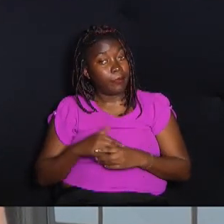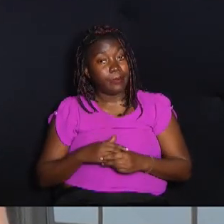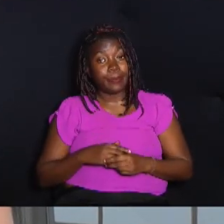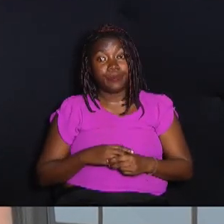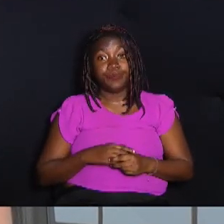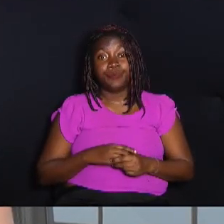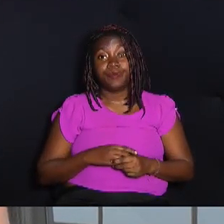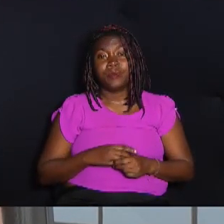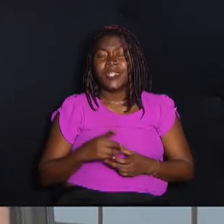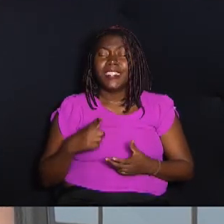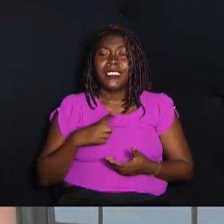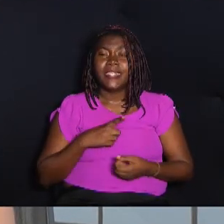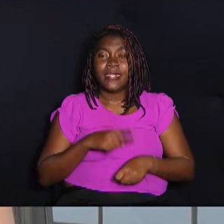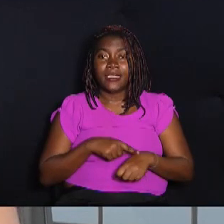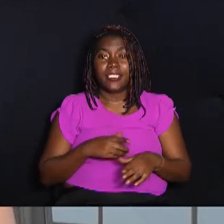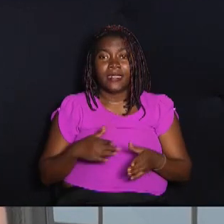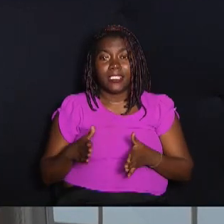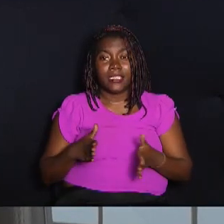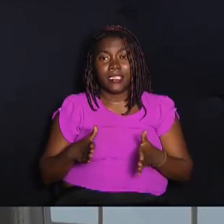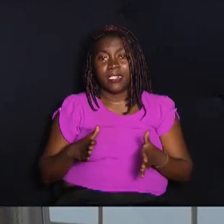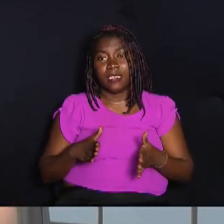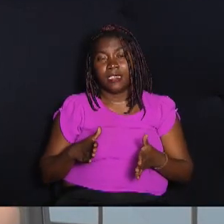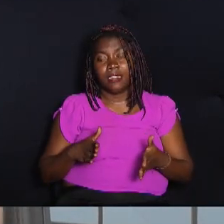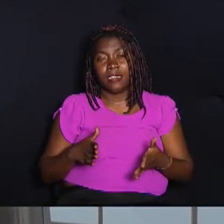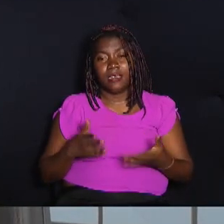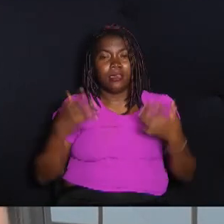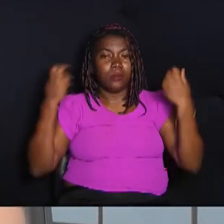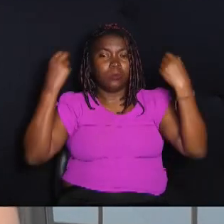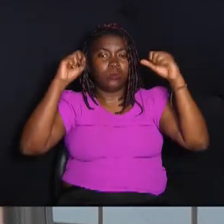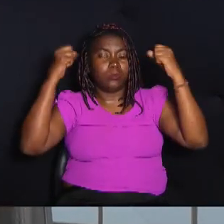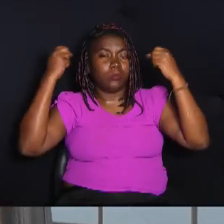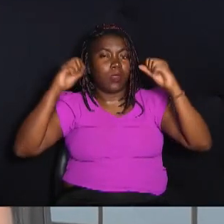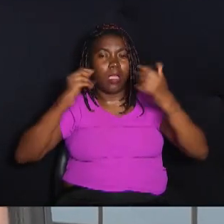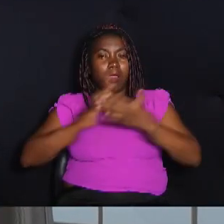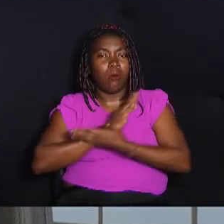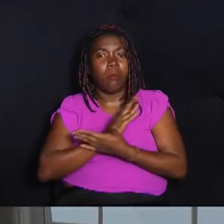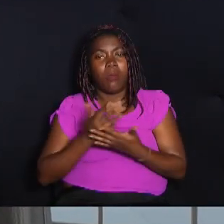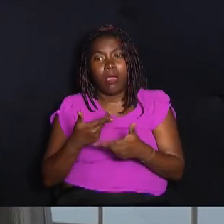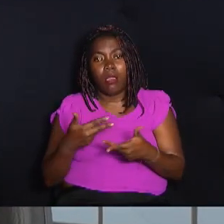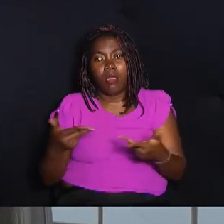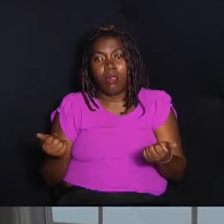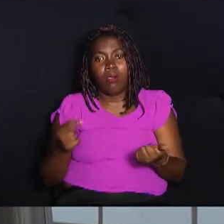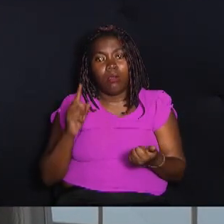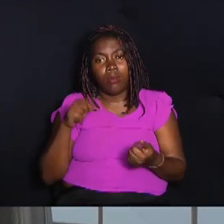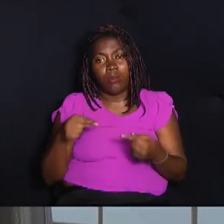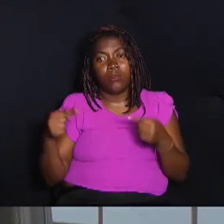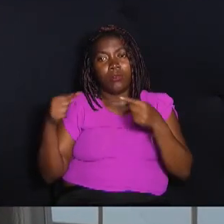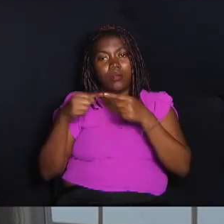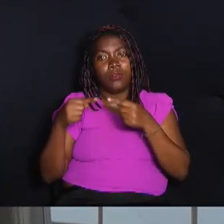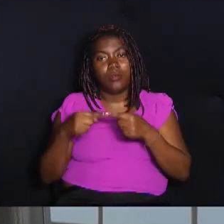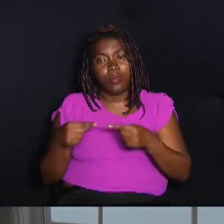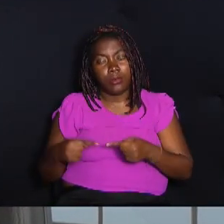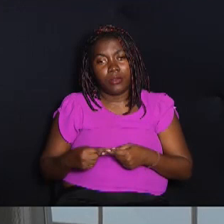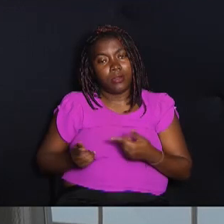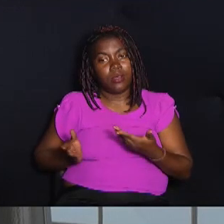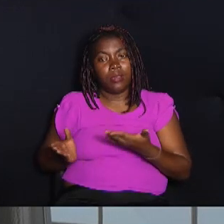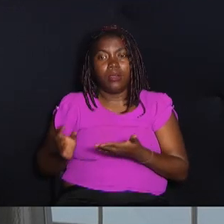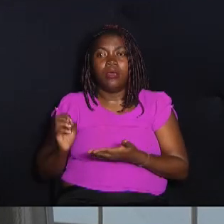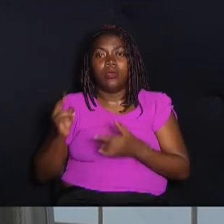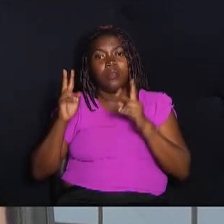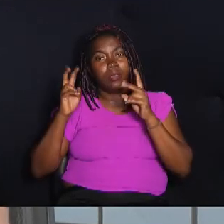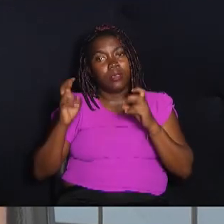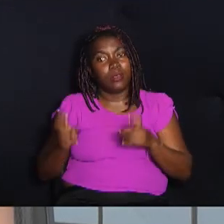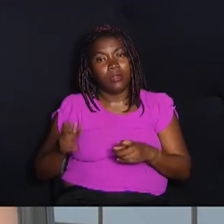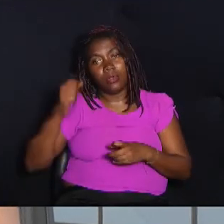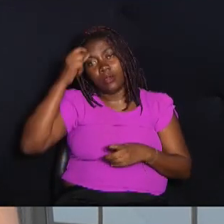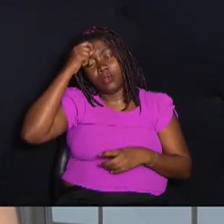algum momento ali, né, um exercício, alguma coisa que seja apropriada para eles, ou até questões culturais